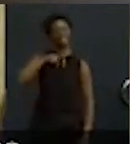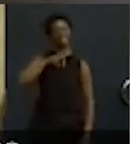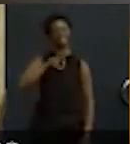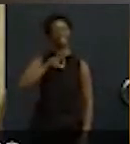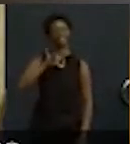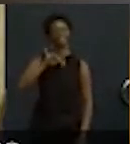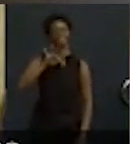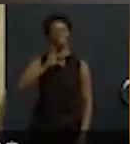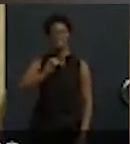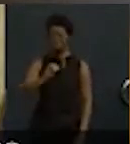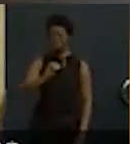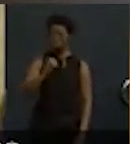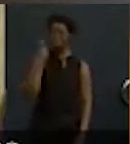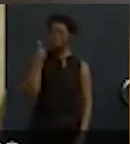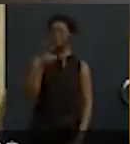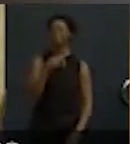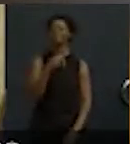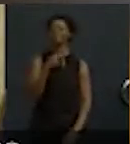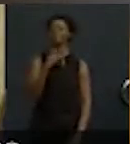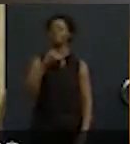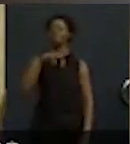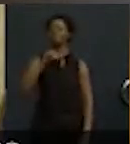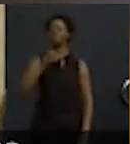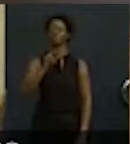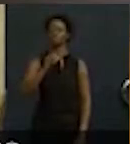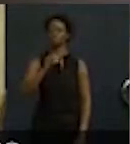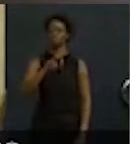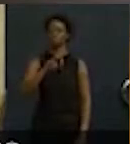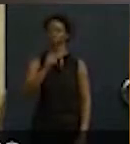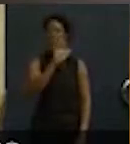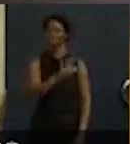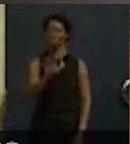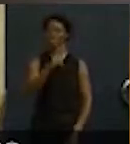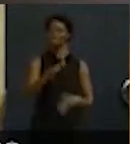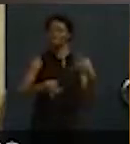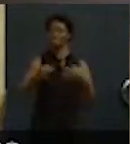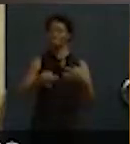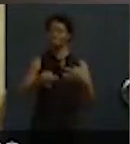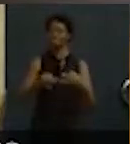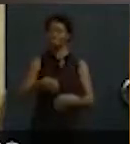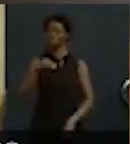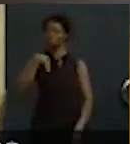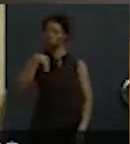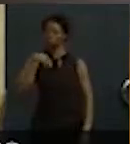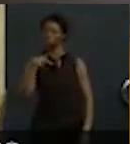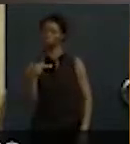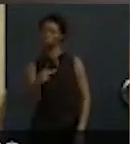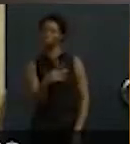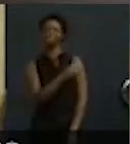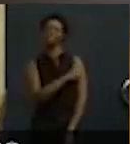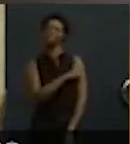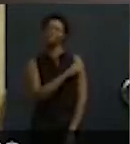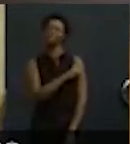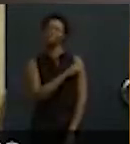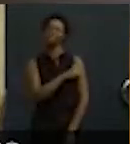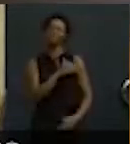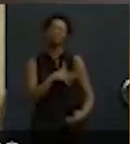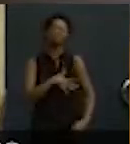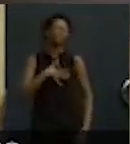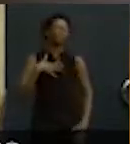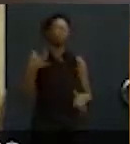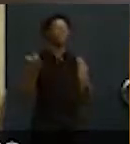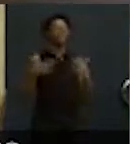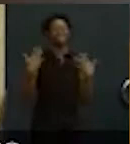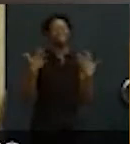de Justiça. O Ministério Público do Estado do Rio de Janeiro tem a honra de convidar o promotor de justiça,